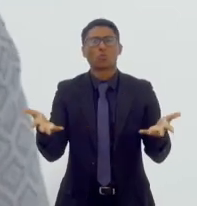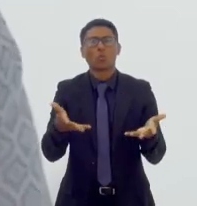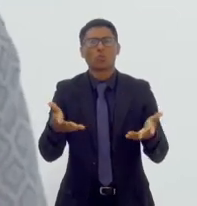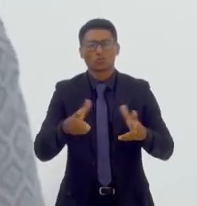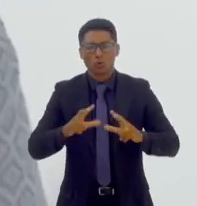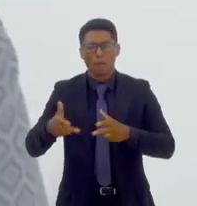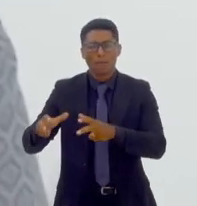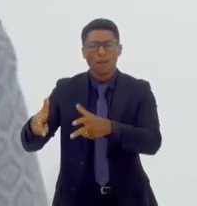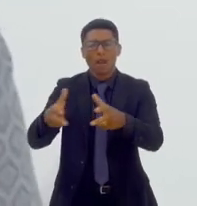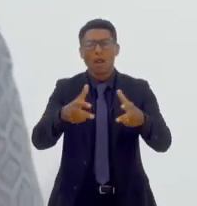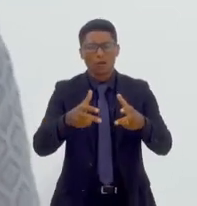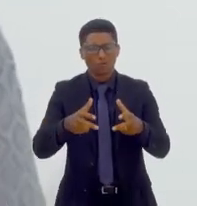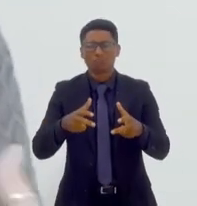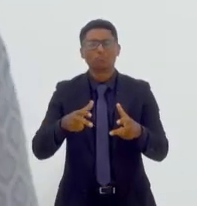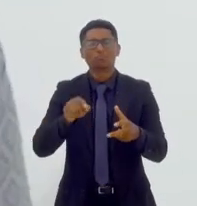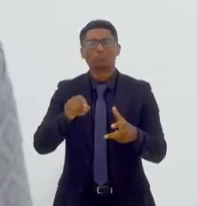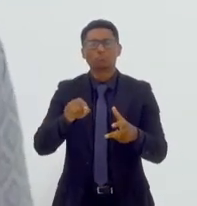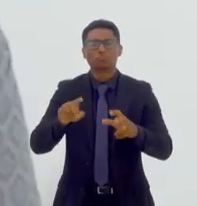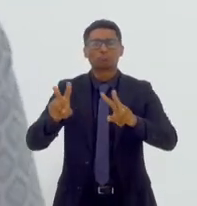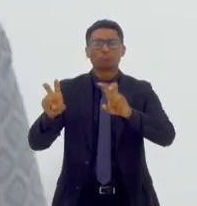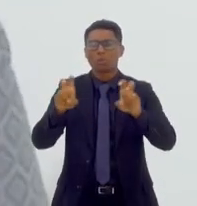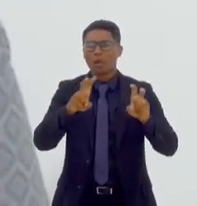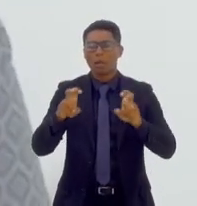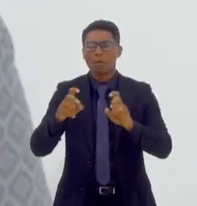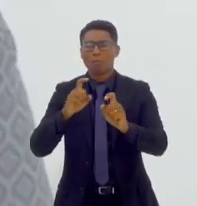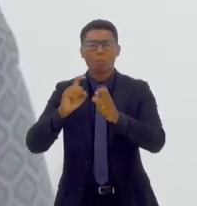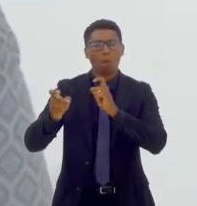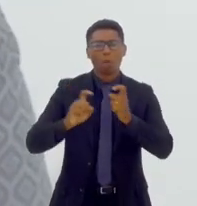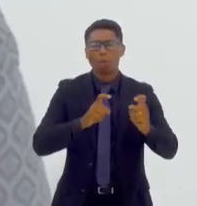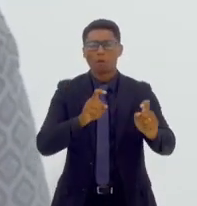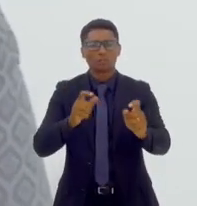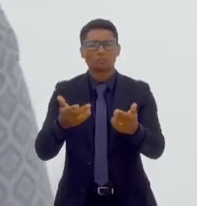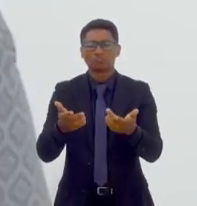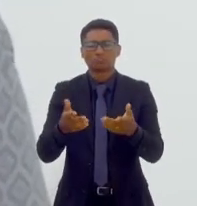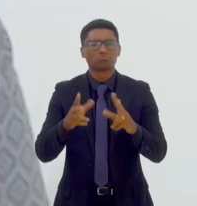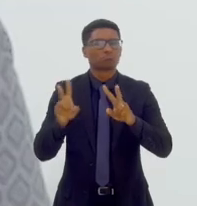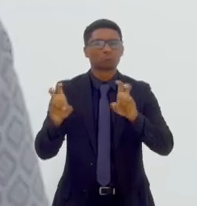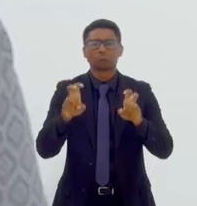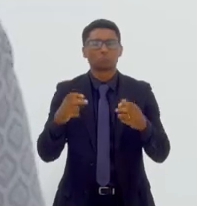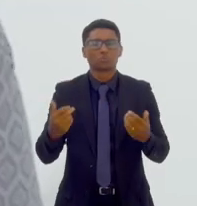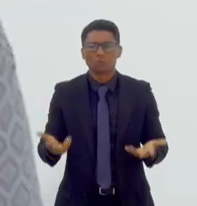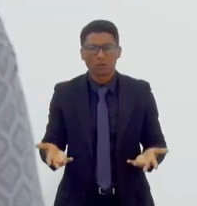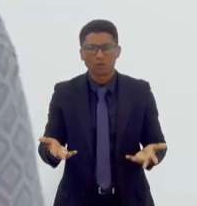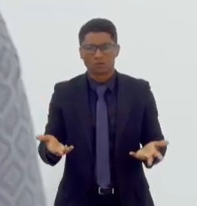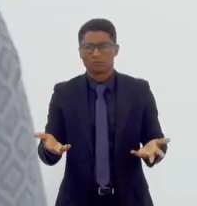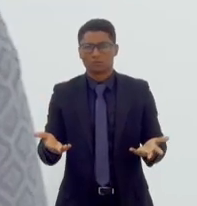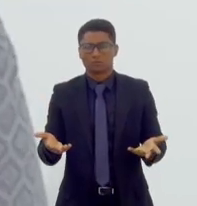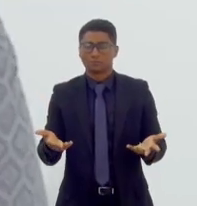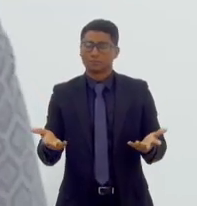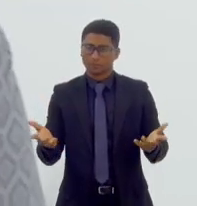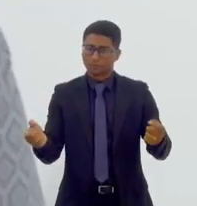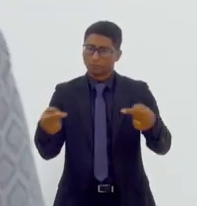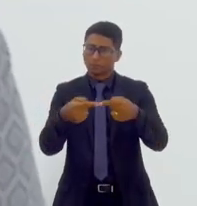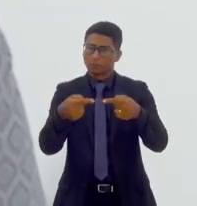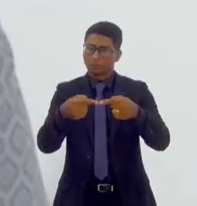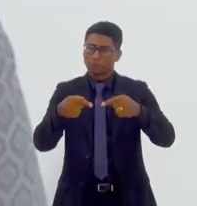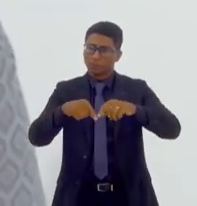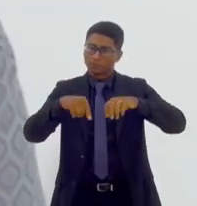hoje os comitês que estão ativos e que temas também têm surgido nesses debates que podem, além da questão da